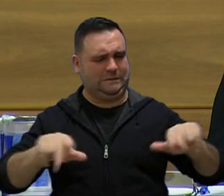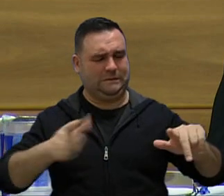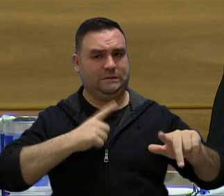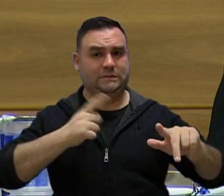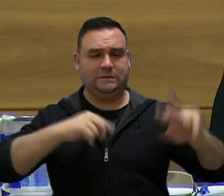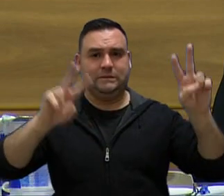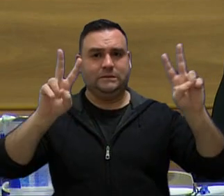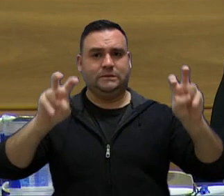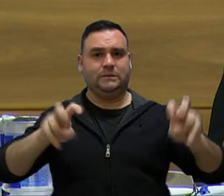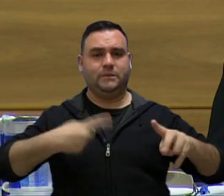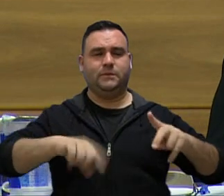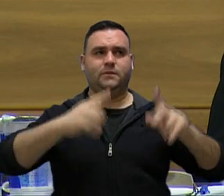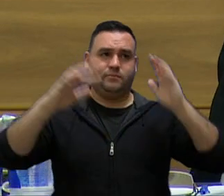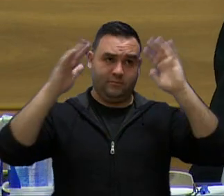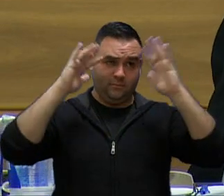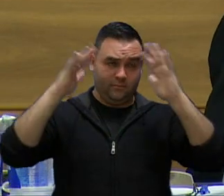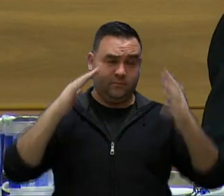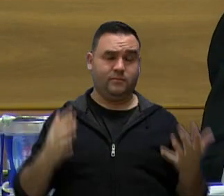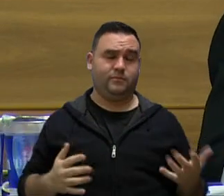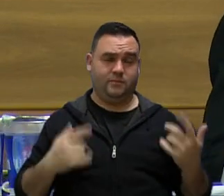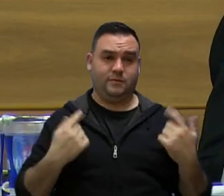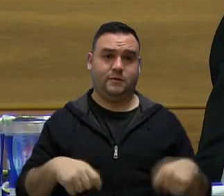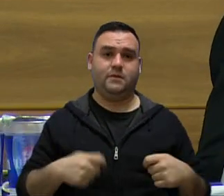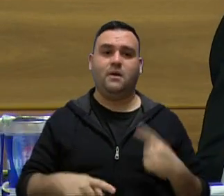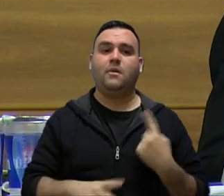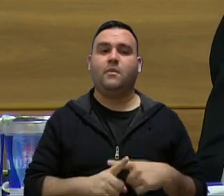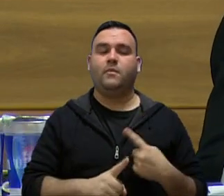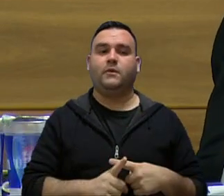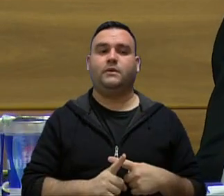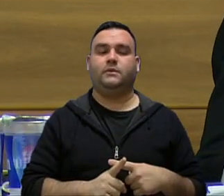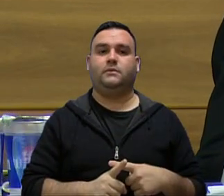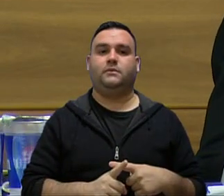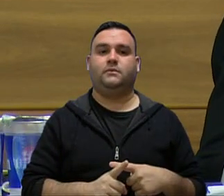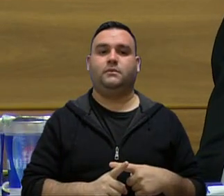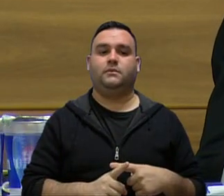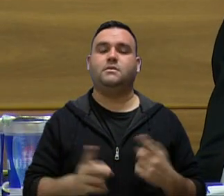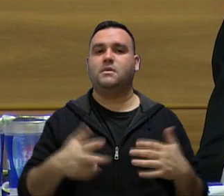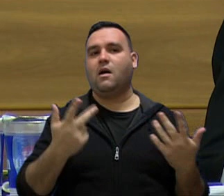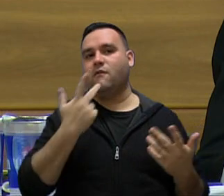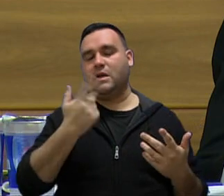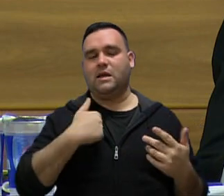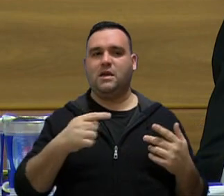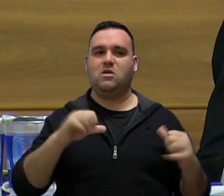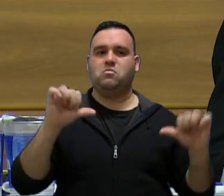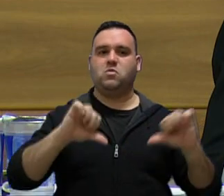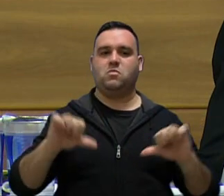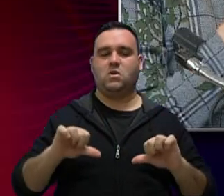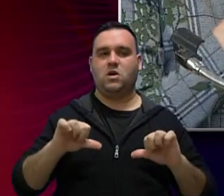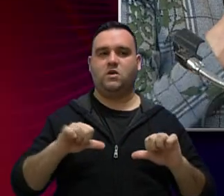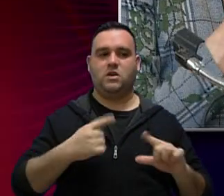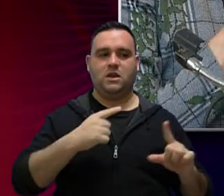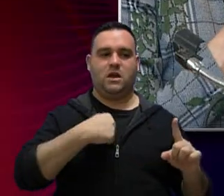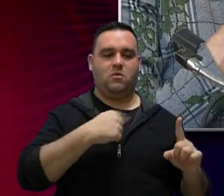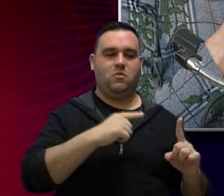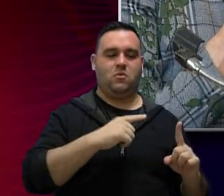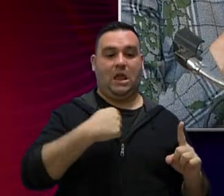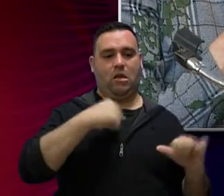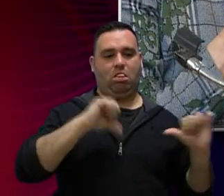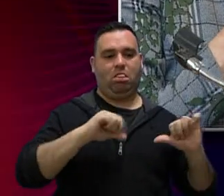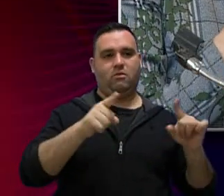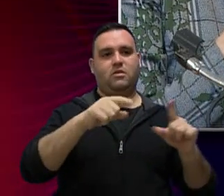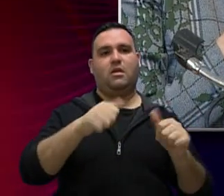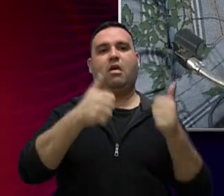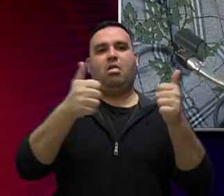são questões que a gente leva em consideração porque ela quer dizer que eu sou pessimista senhor é otimista